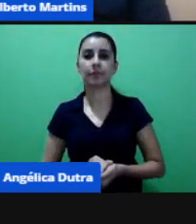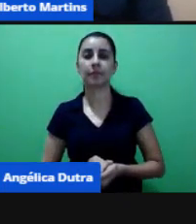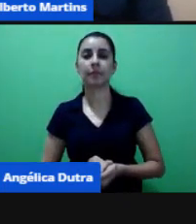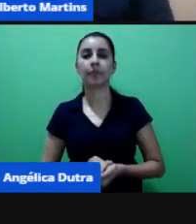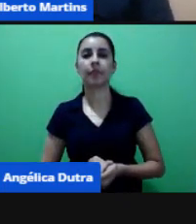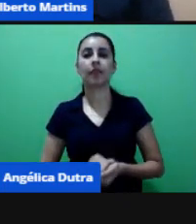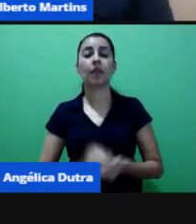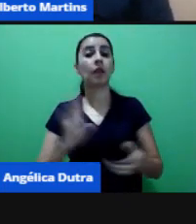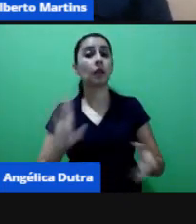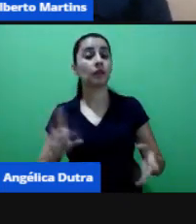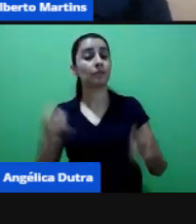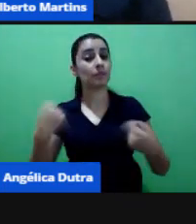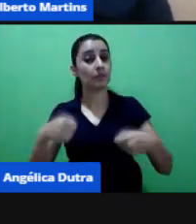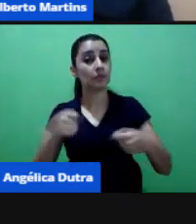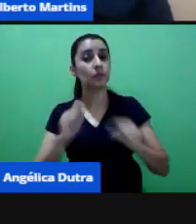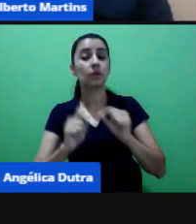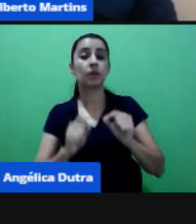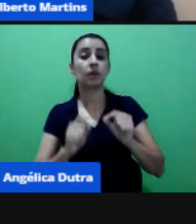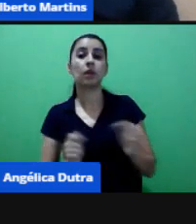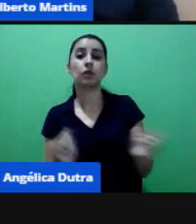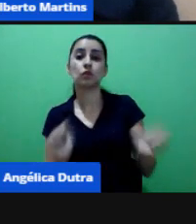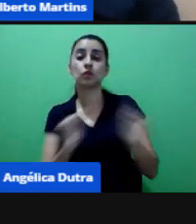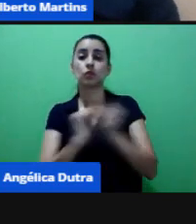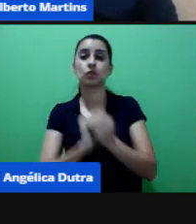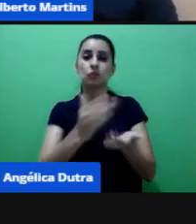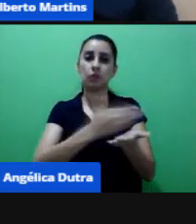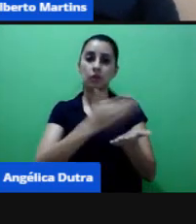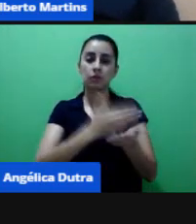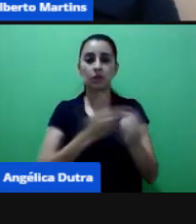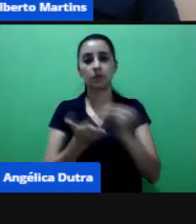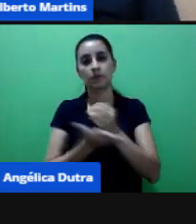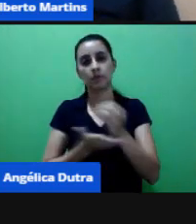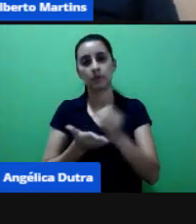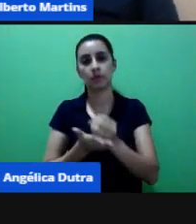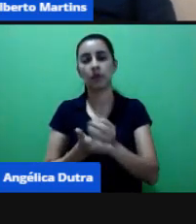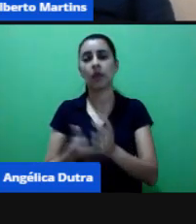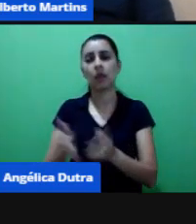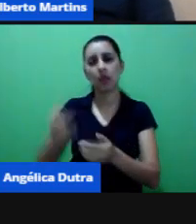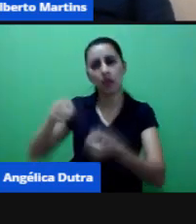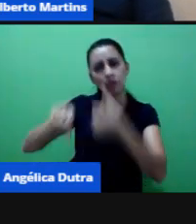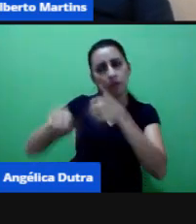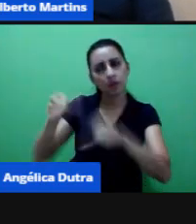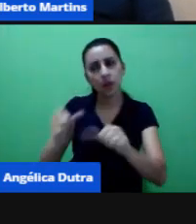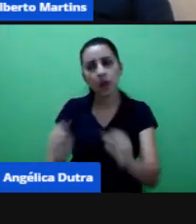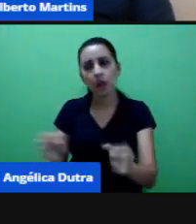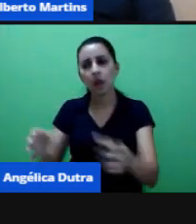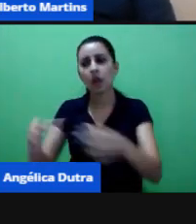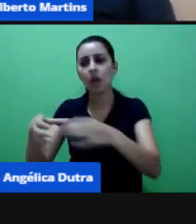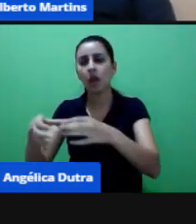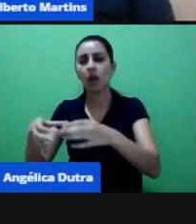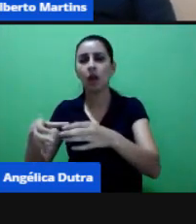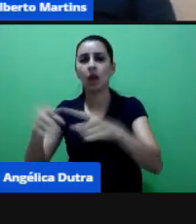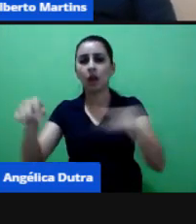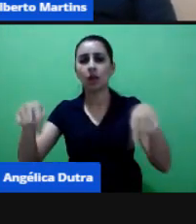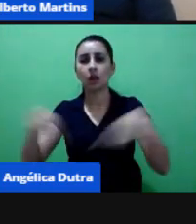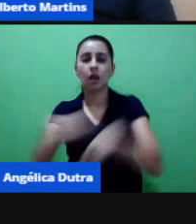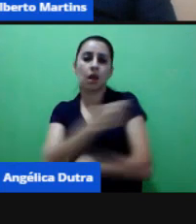base, conforme a necessidade e a realidade da turma. Enquanto professor, você não